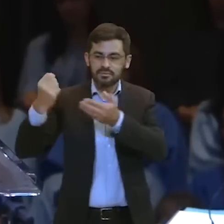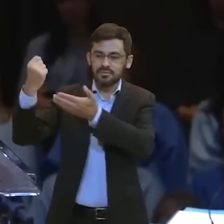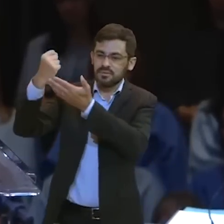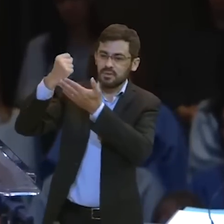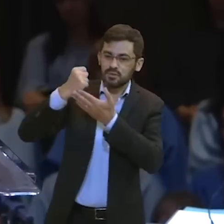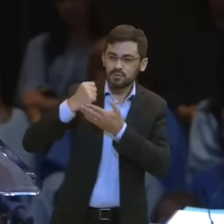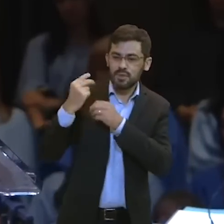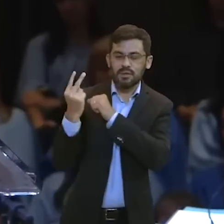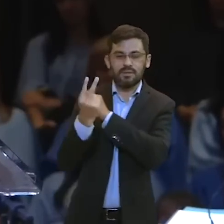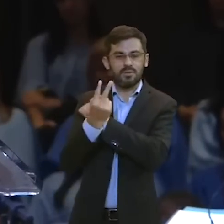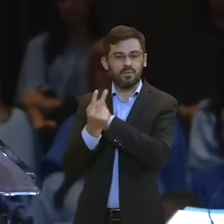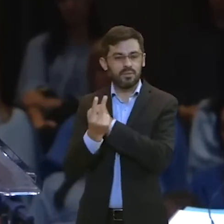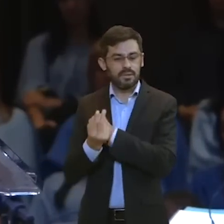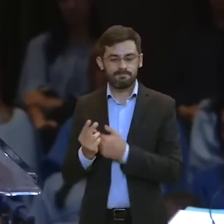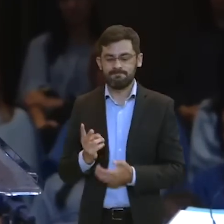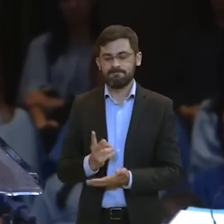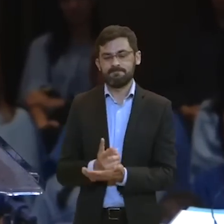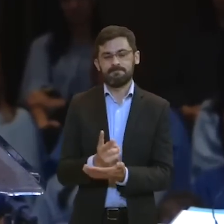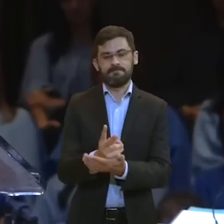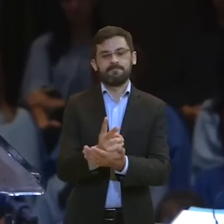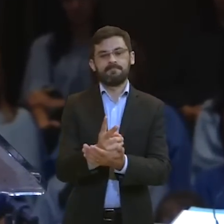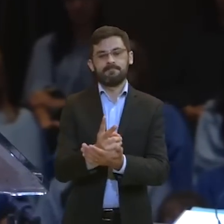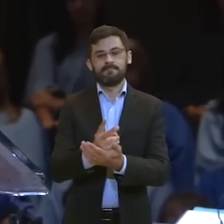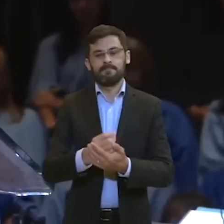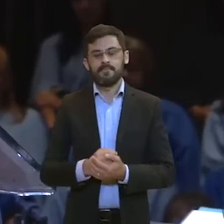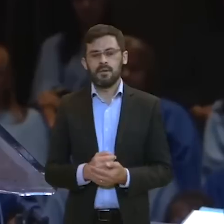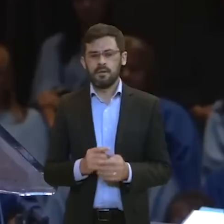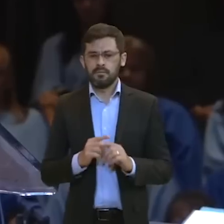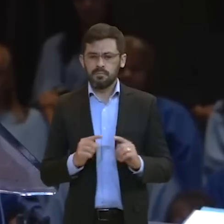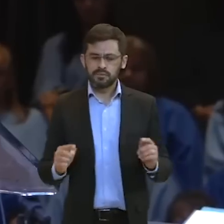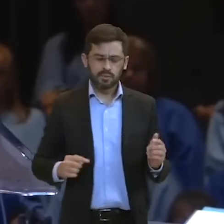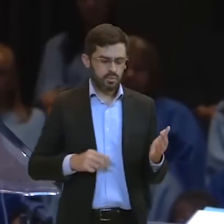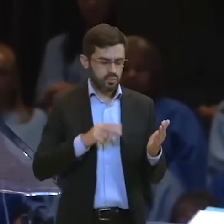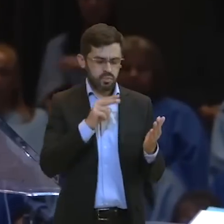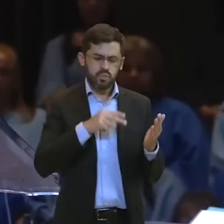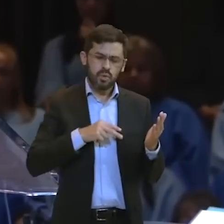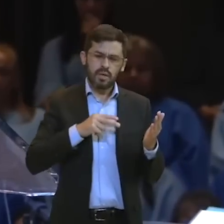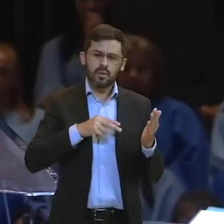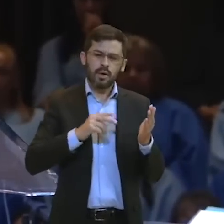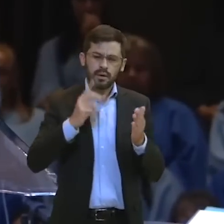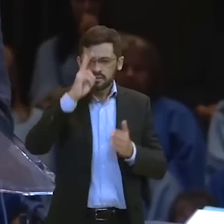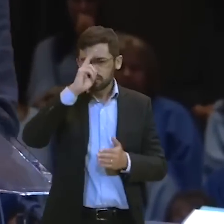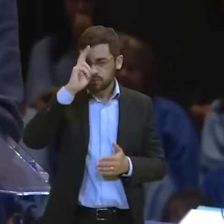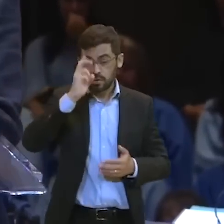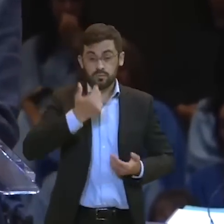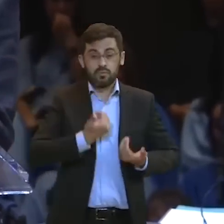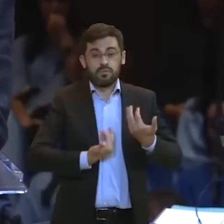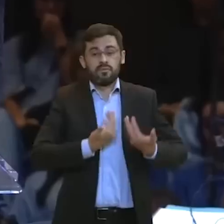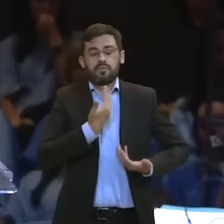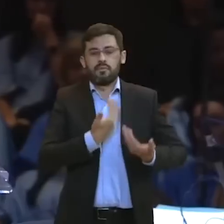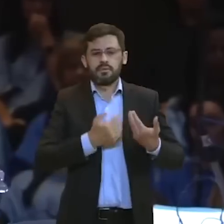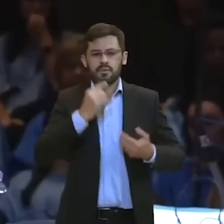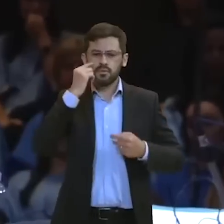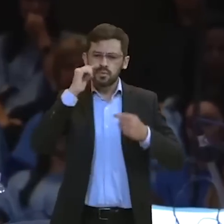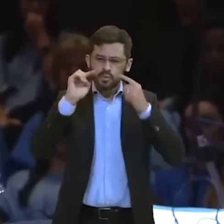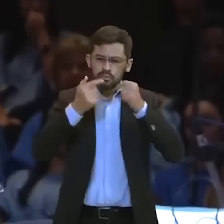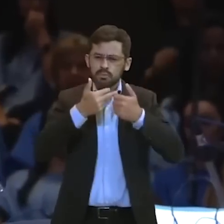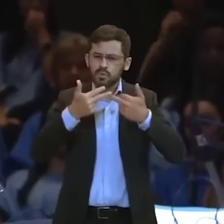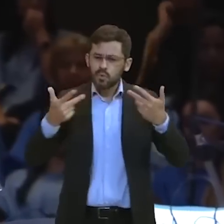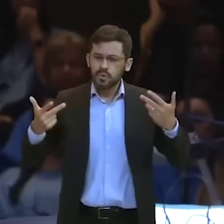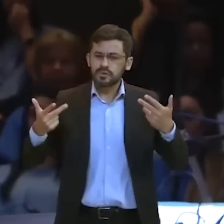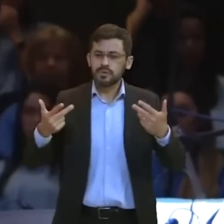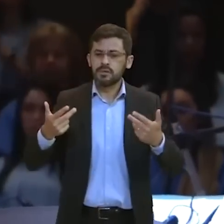são acrescentadas. Quando eu olho para a história dos avivamentos, eu descubro que algumas coisas